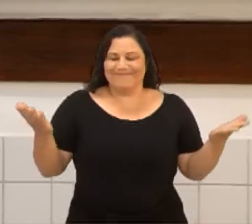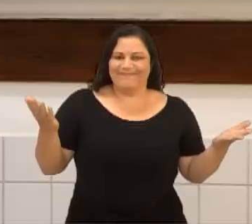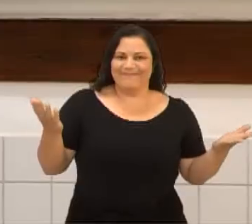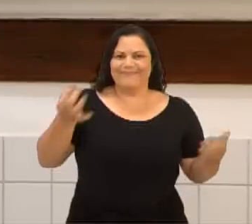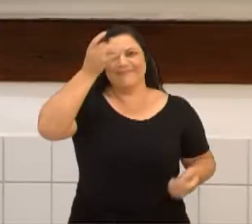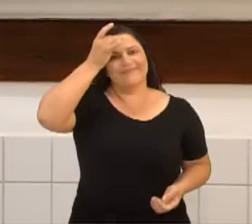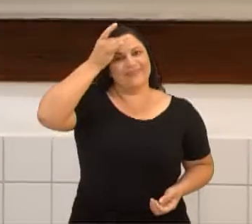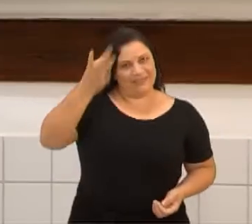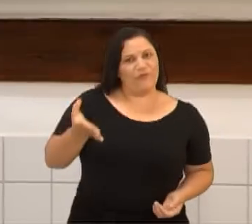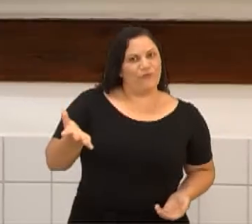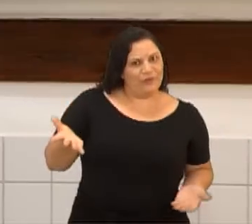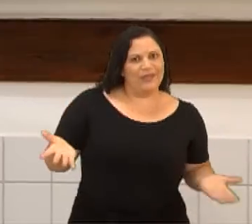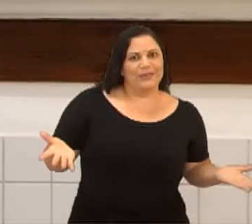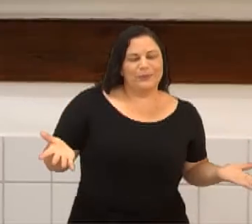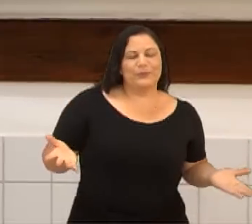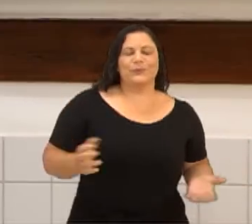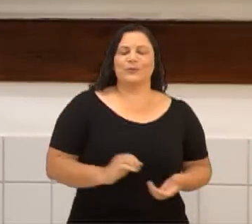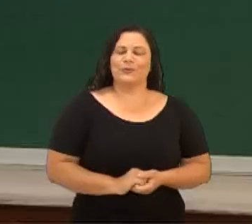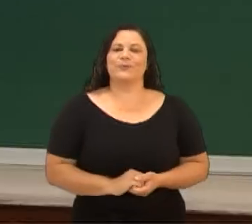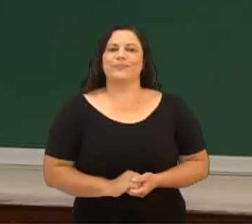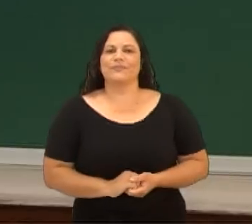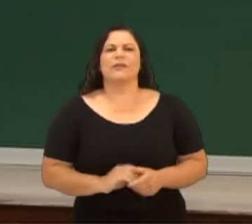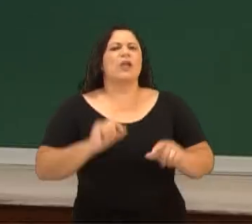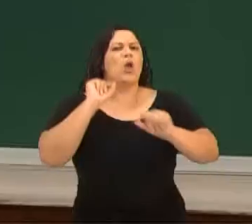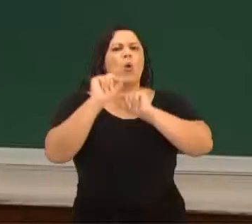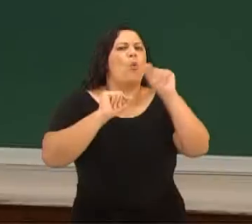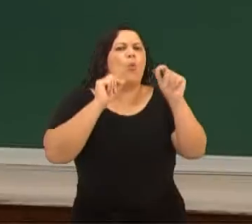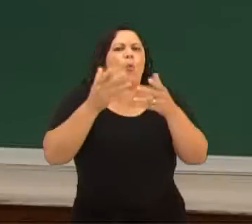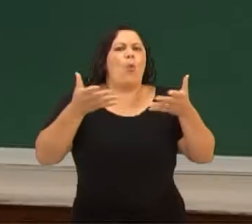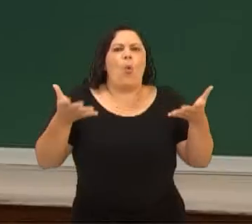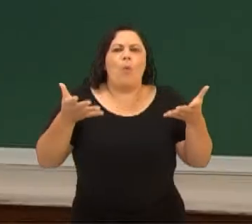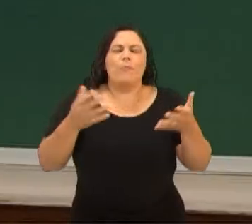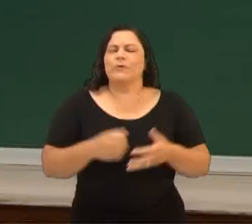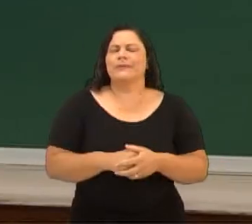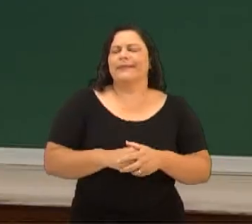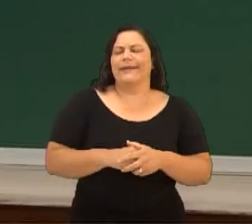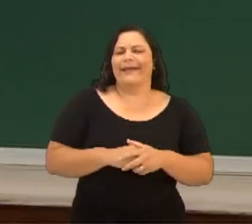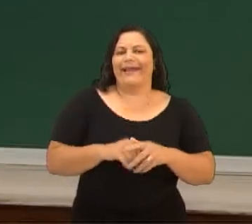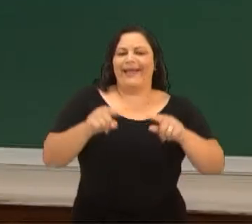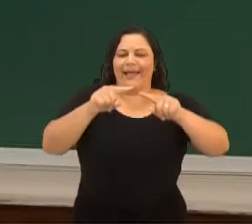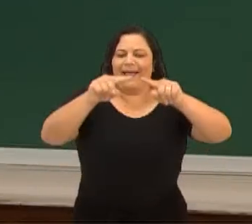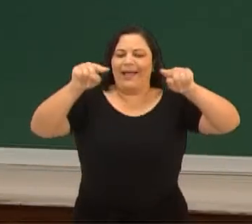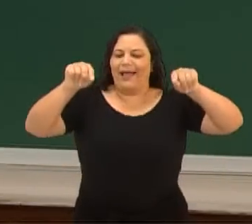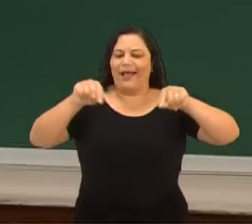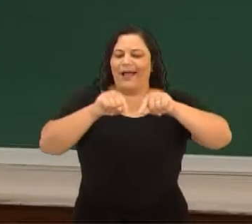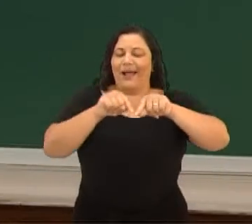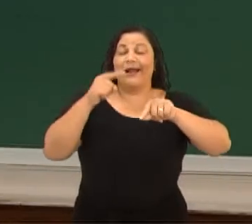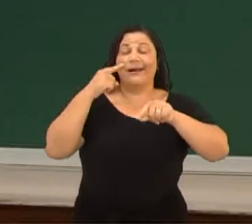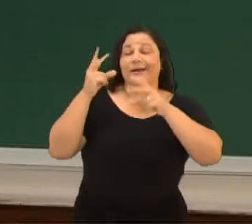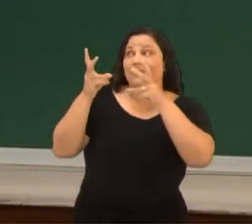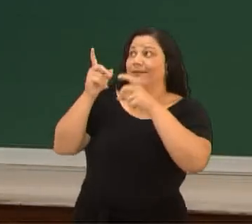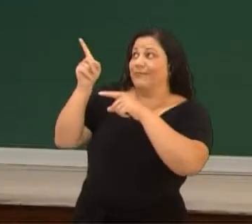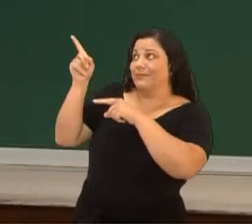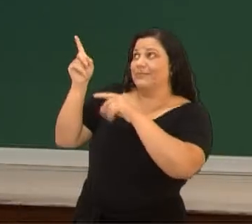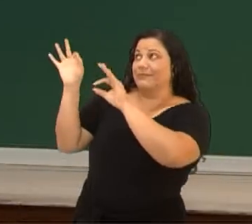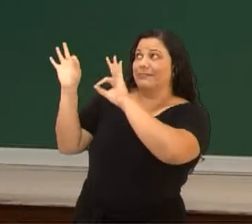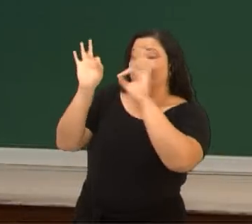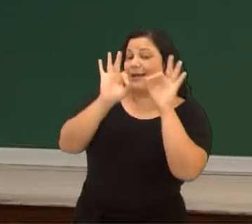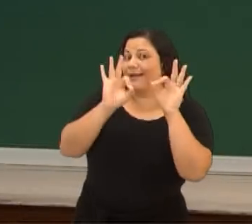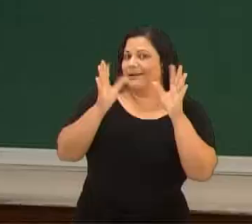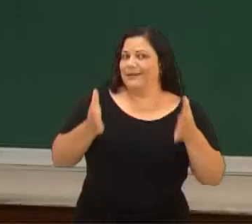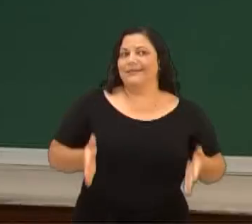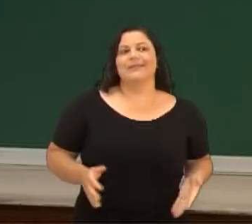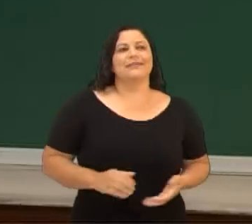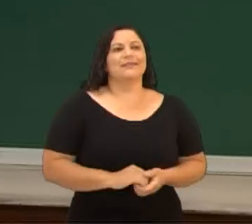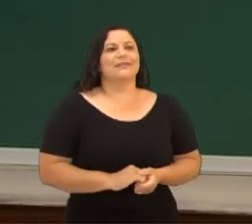Tá fácil essa, hein? O formato da área de serviço é quem? Vamos olhar aqui então, ó. Nós